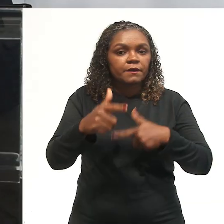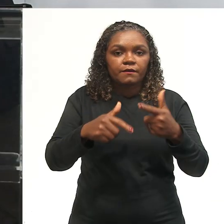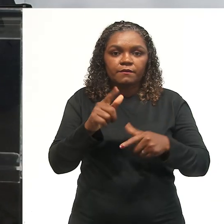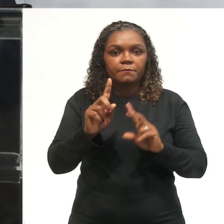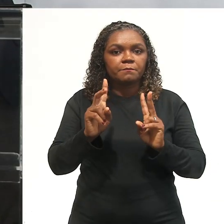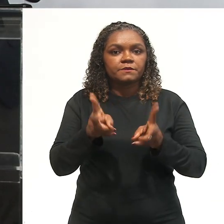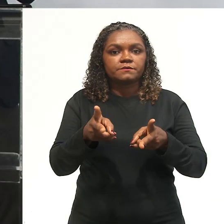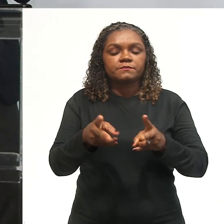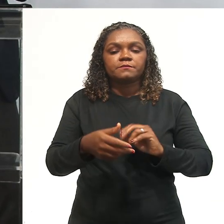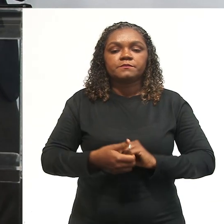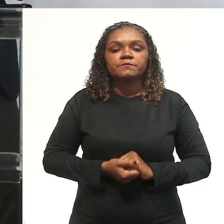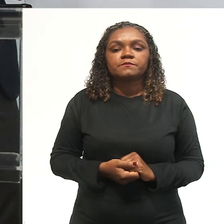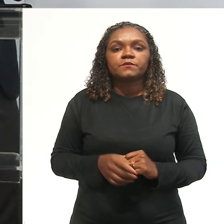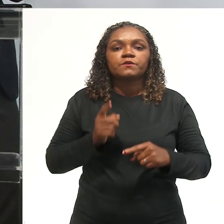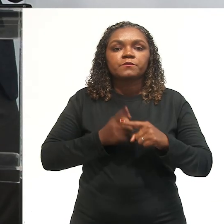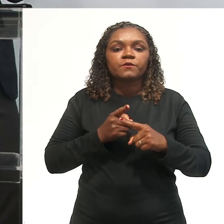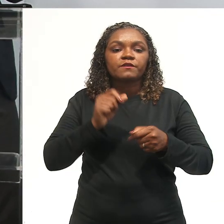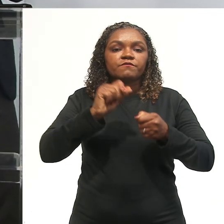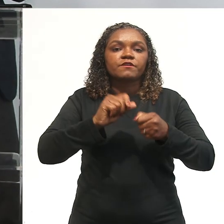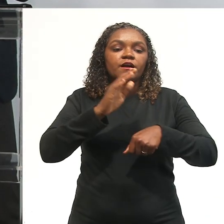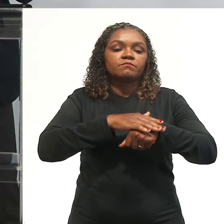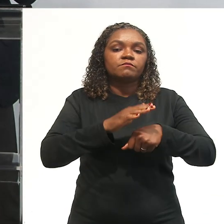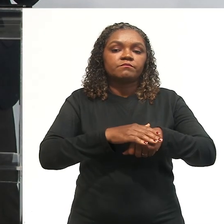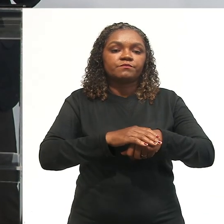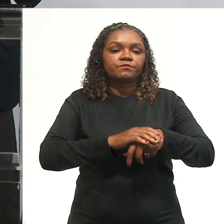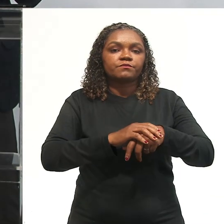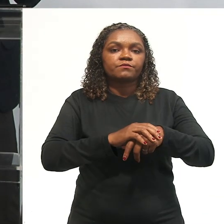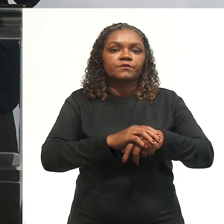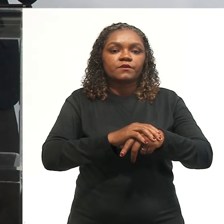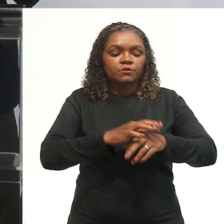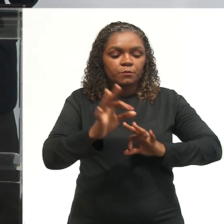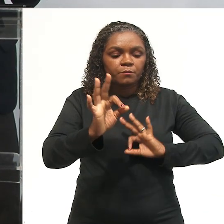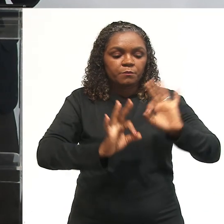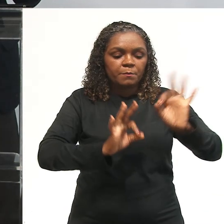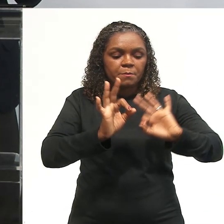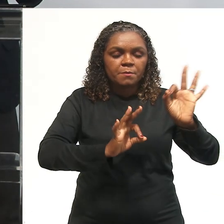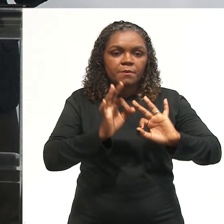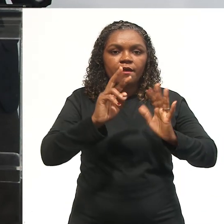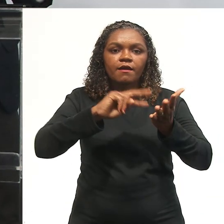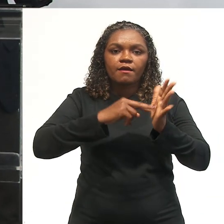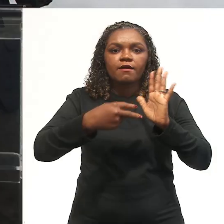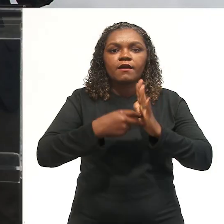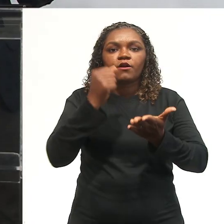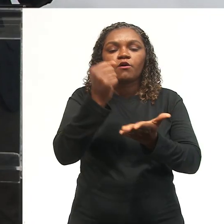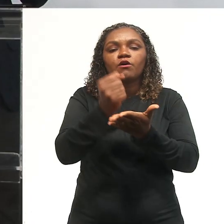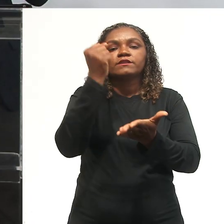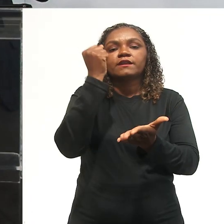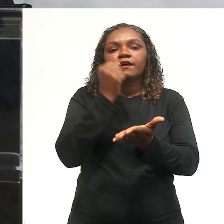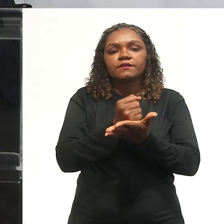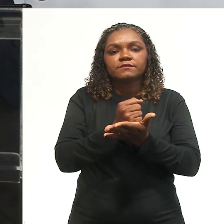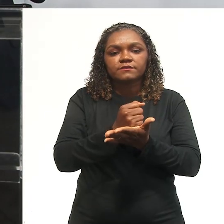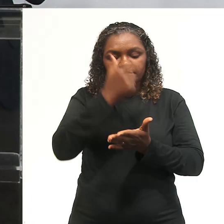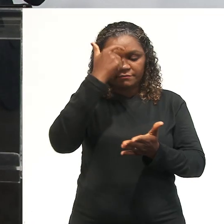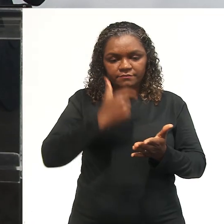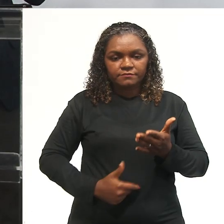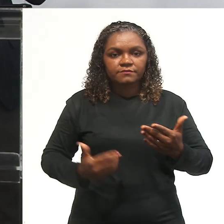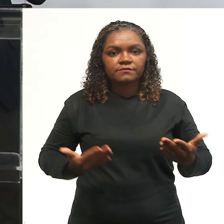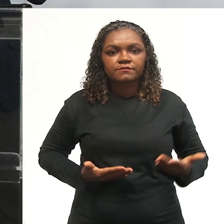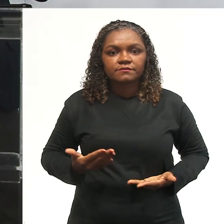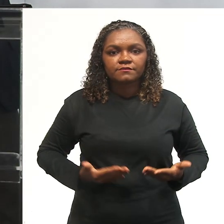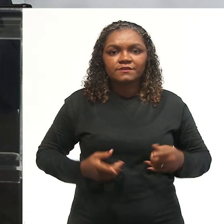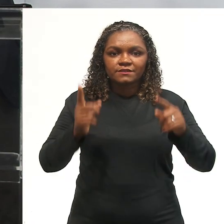comum, quem atua no procedimento ali é chamado agente de contratação. O agente